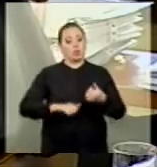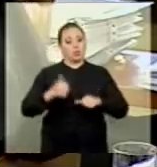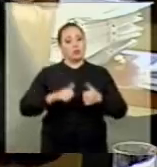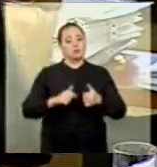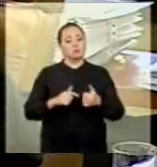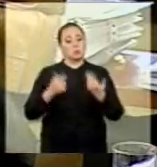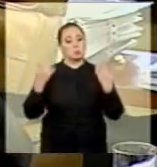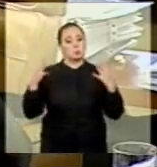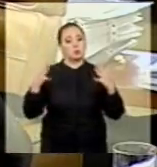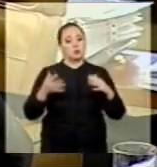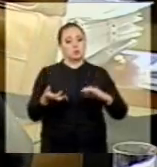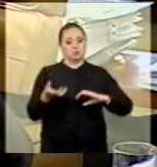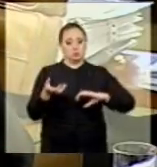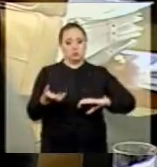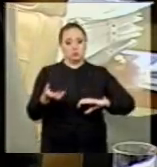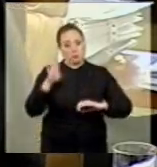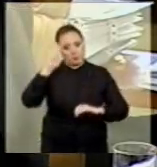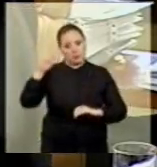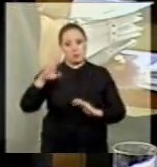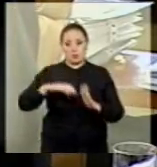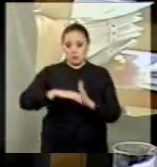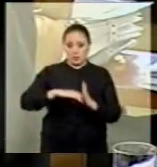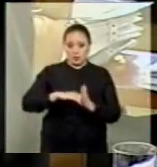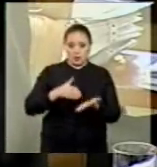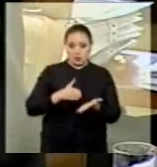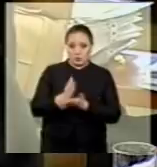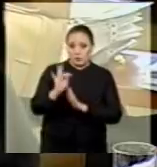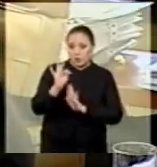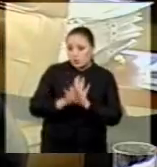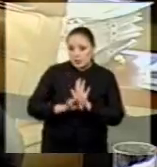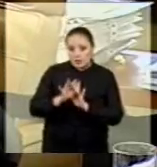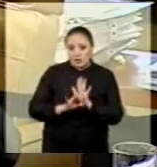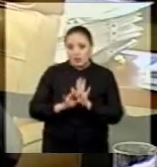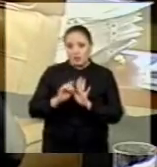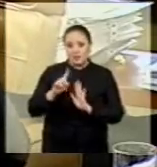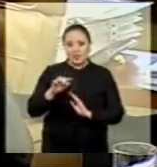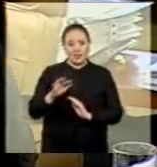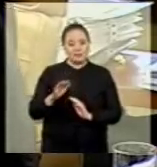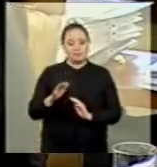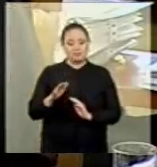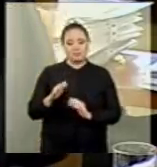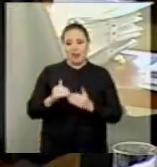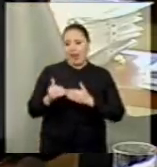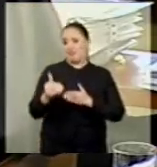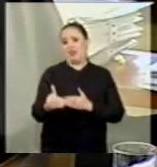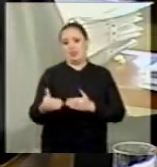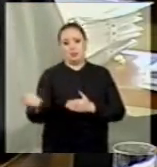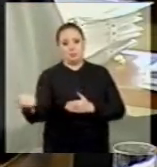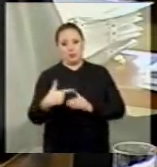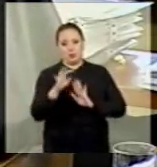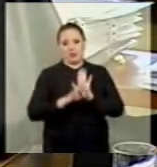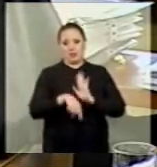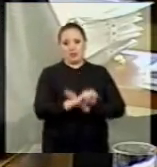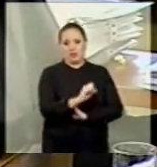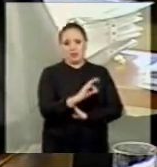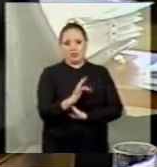Congresso Nacional e, em especial, o Senado da República, que aprovou um texto que é muito além deste. Lá sim está se eliminando o